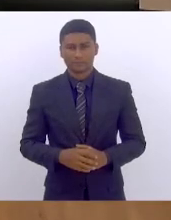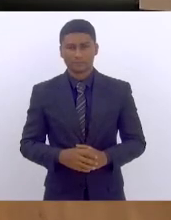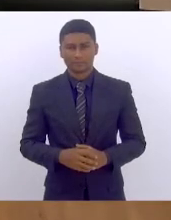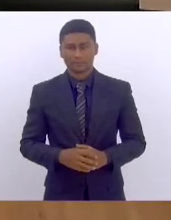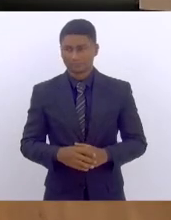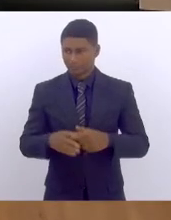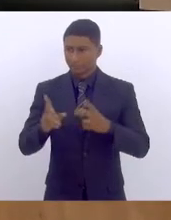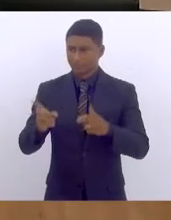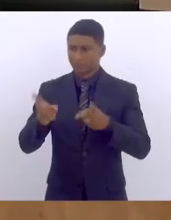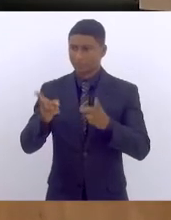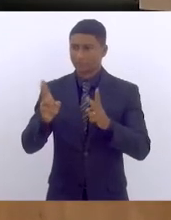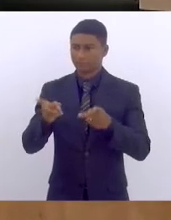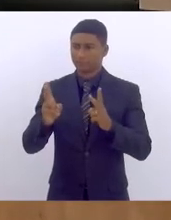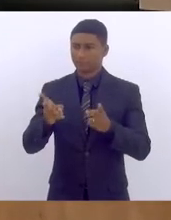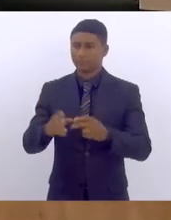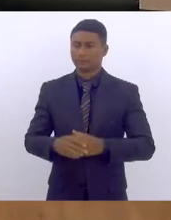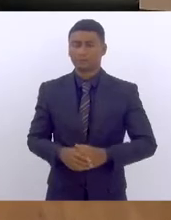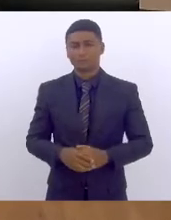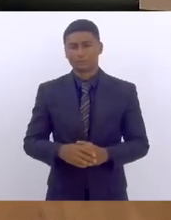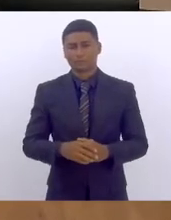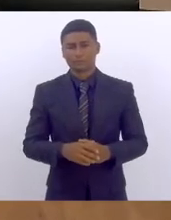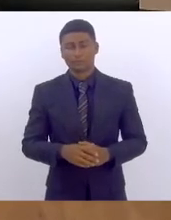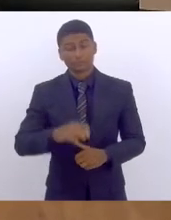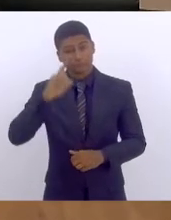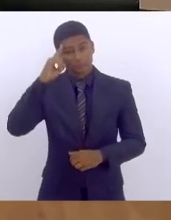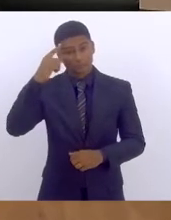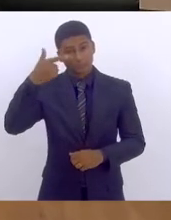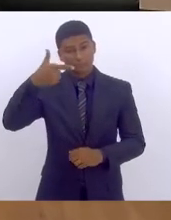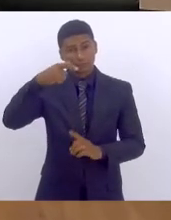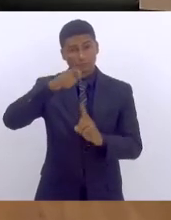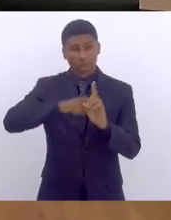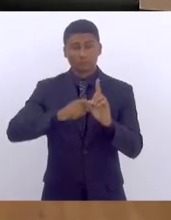Pode continuar, assim, deputado Ferreira. Dia 2 de outubro,